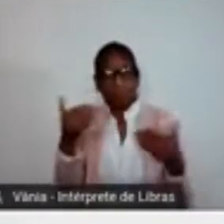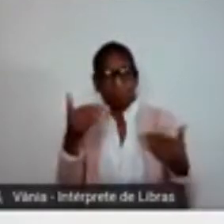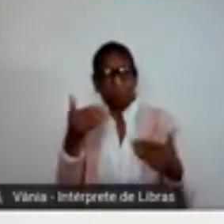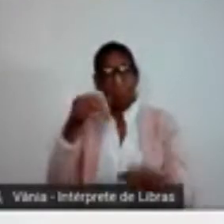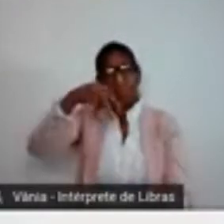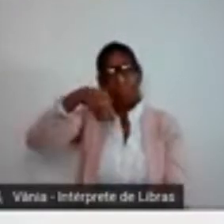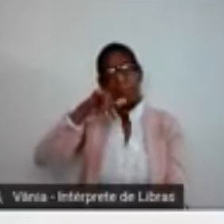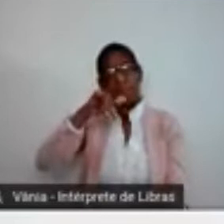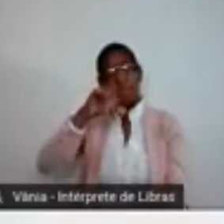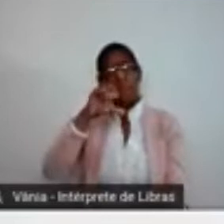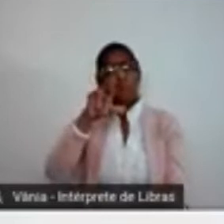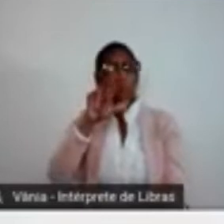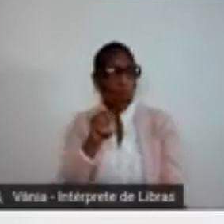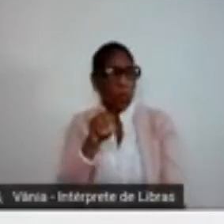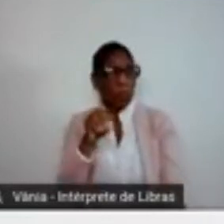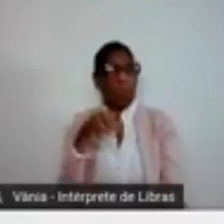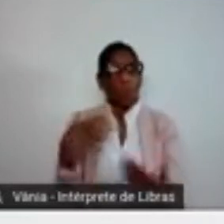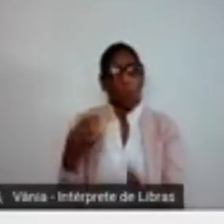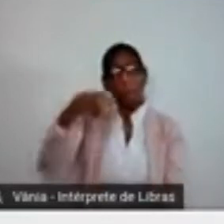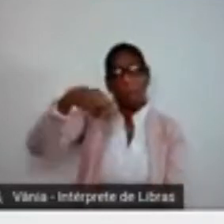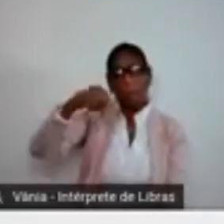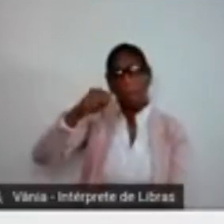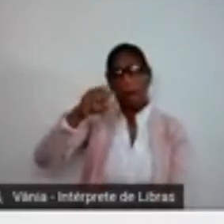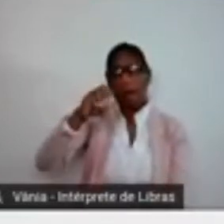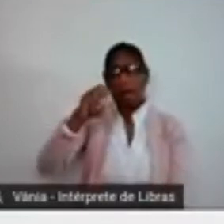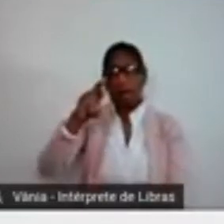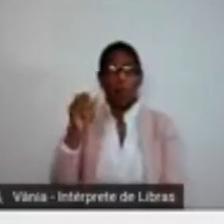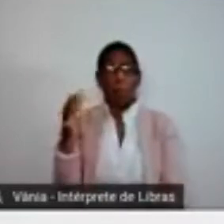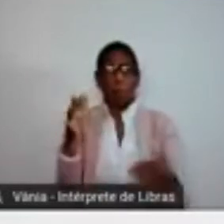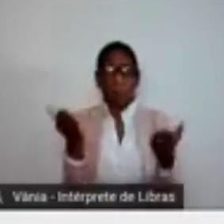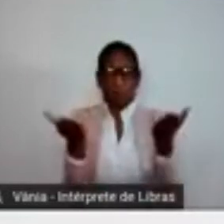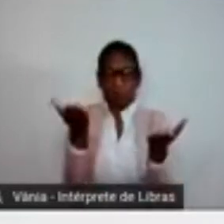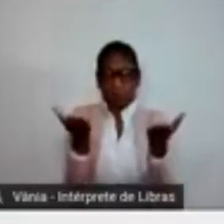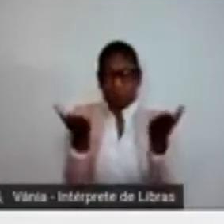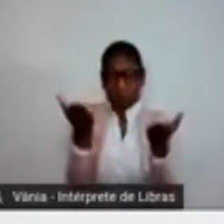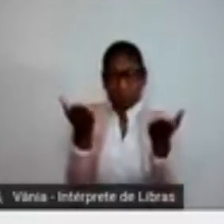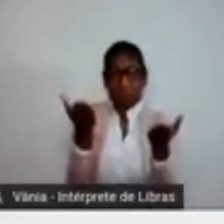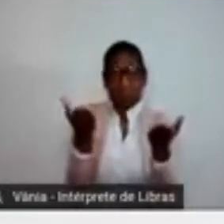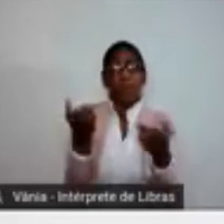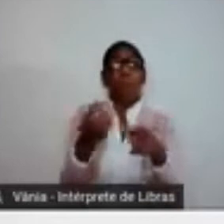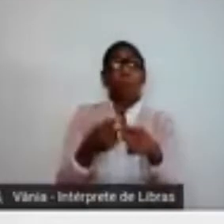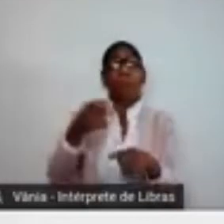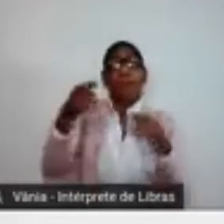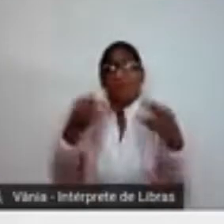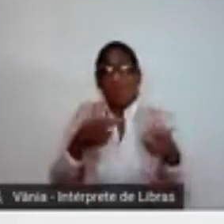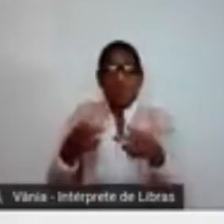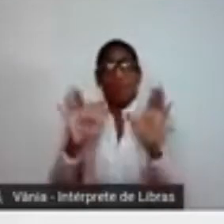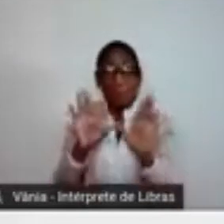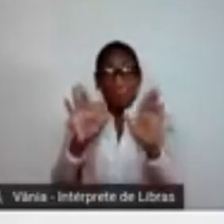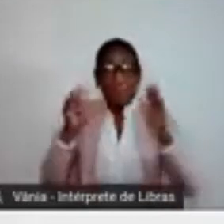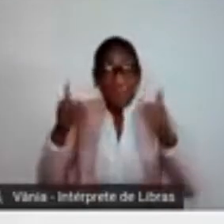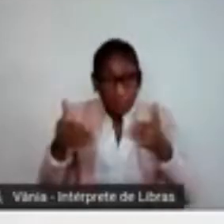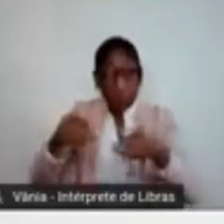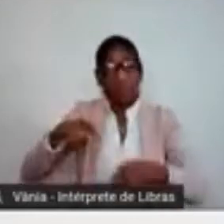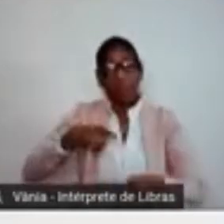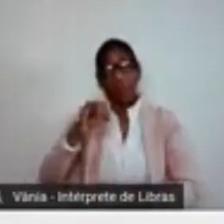micro-região, neste caso, então todos os indicadores ali que são macro-regionais são também da região específica de Caxias do Sul, e temos alguns indicadores